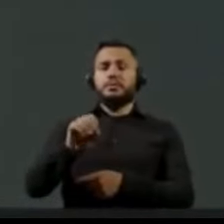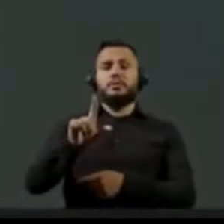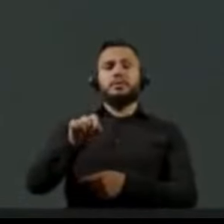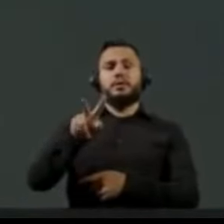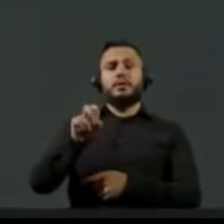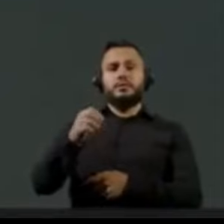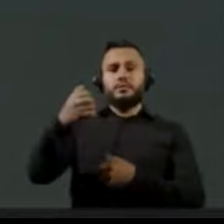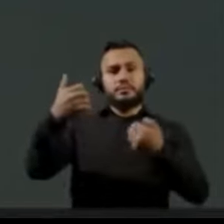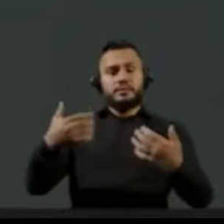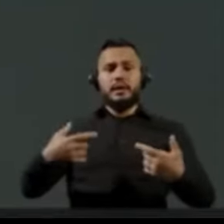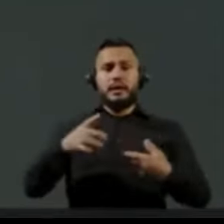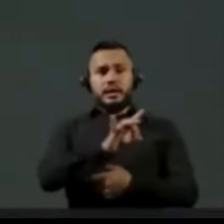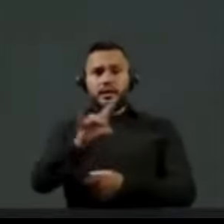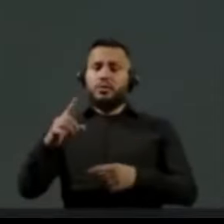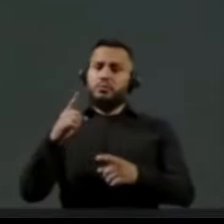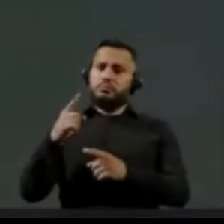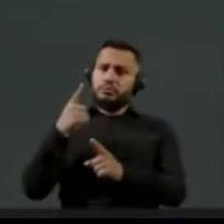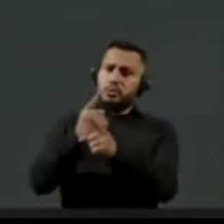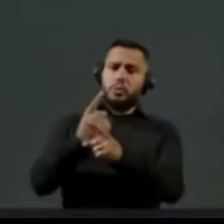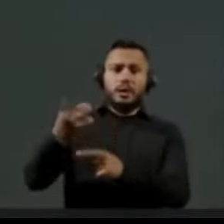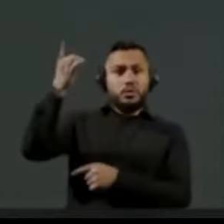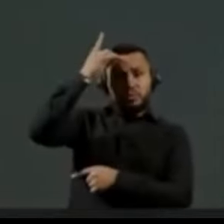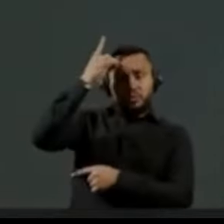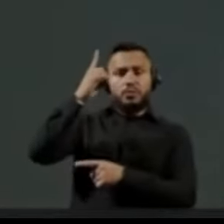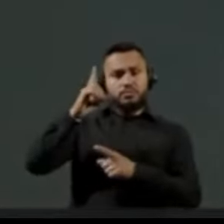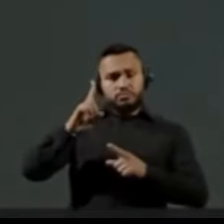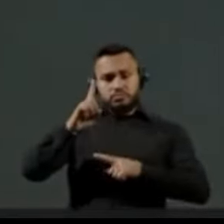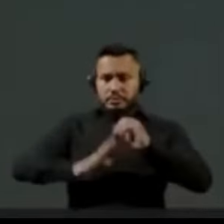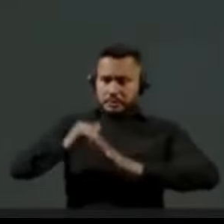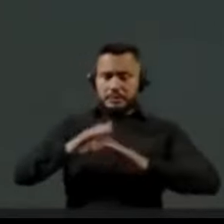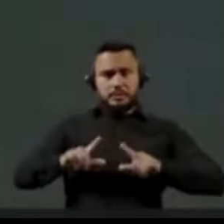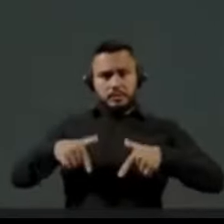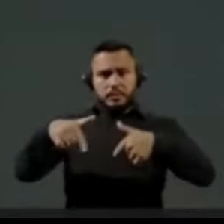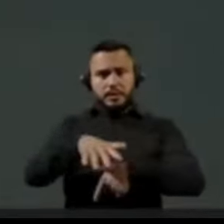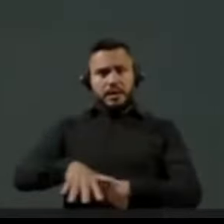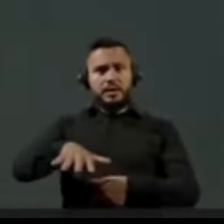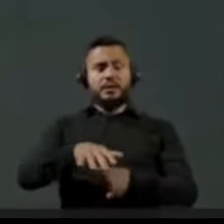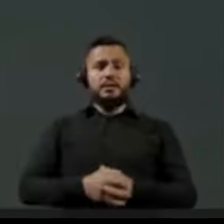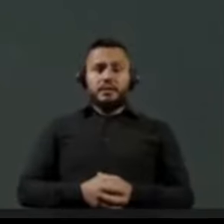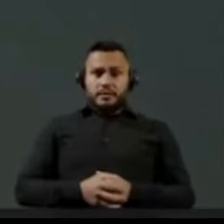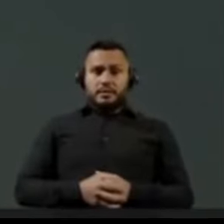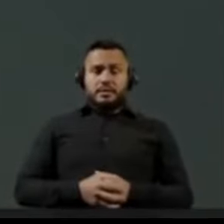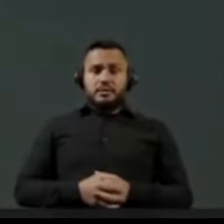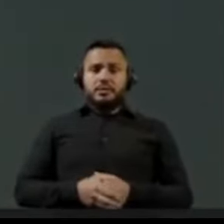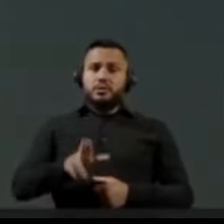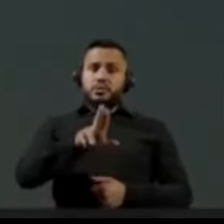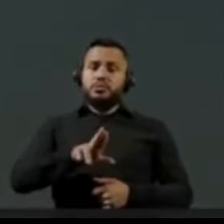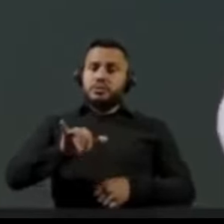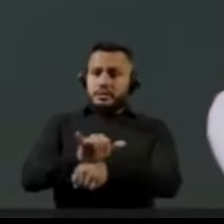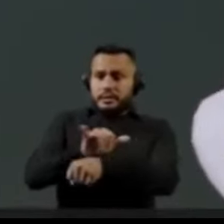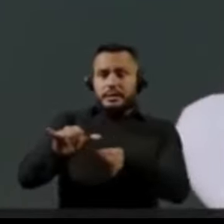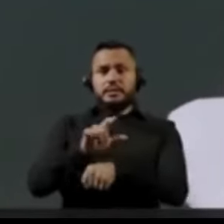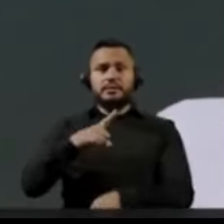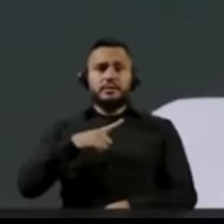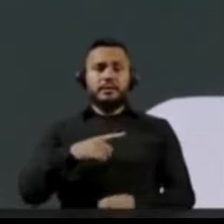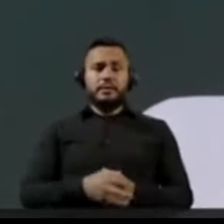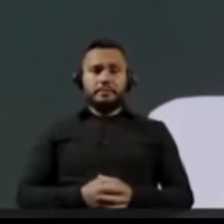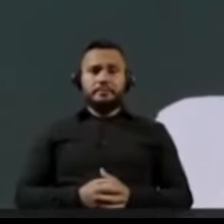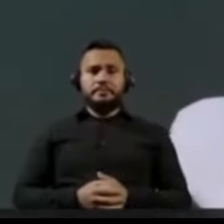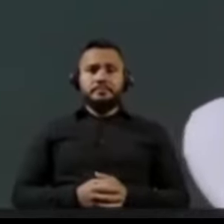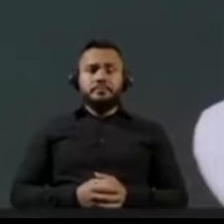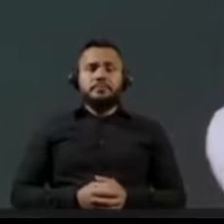vocação, e faça o seu melhor naquilo que está proposto a fazer, nos meios e condições de vida que lhe foram dados.